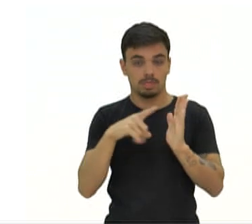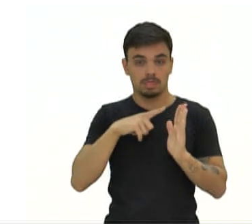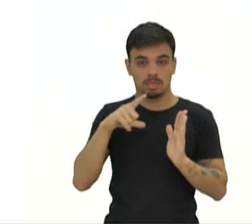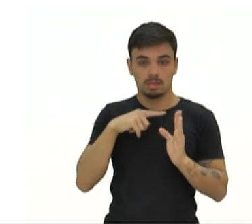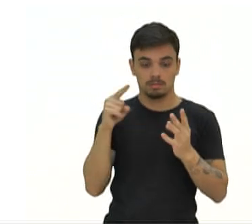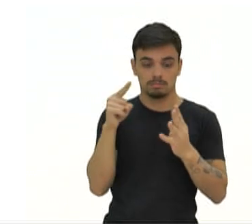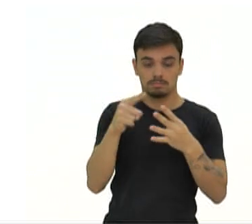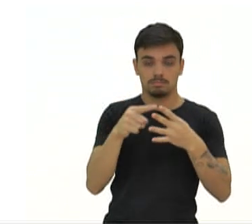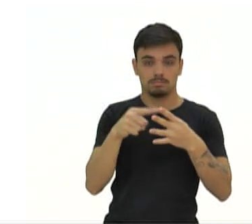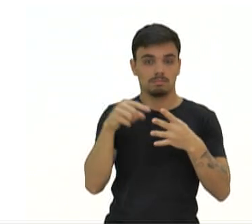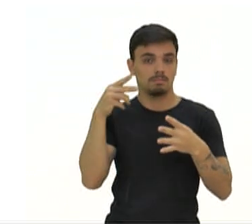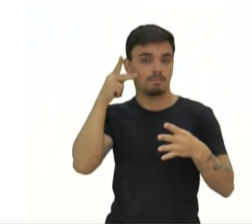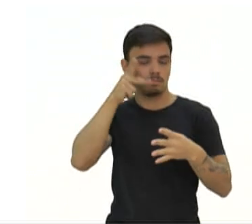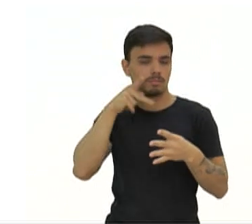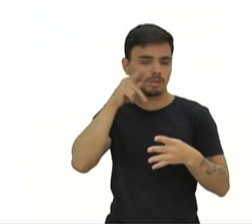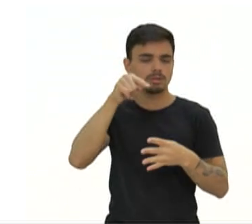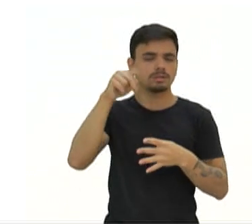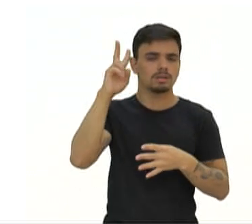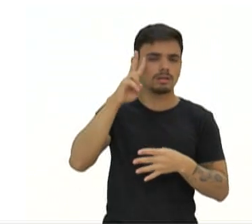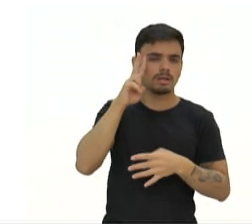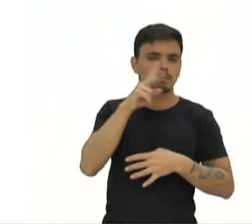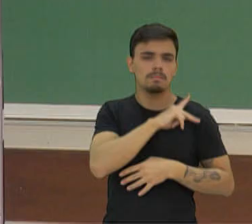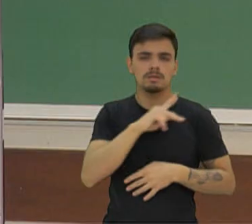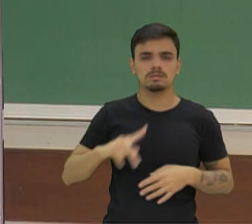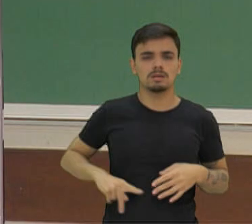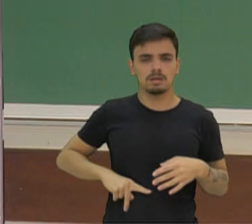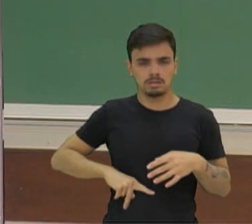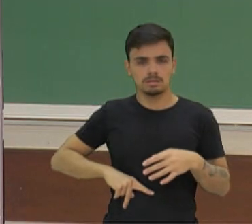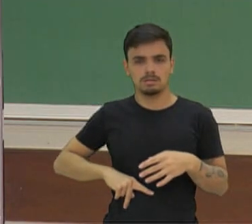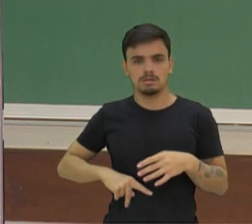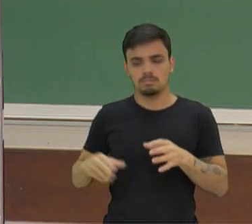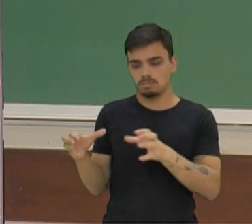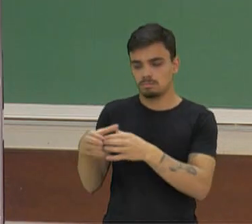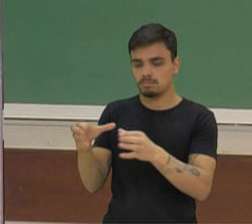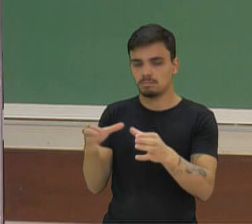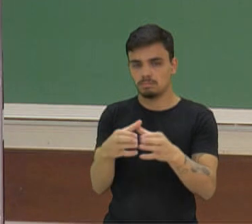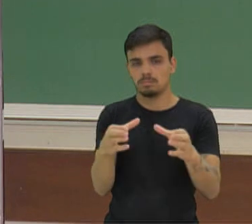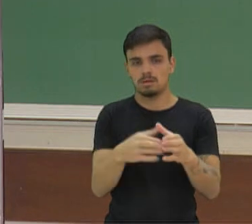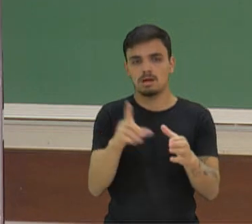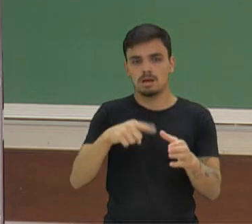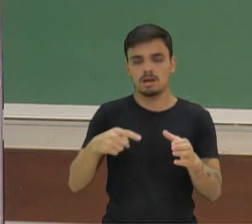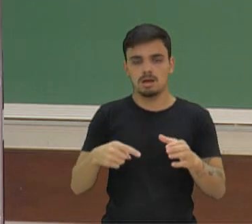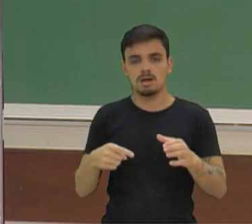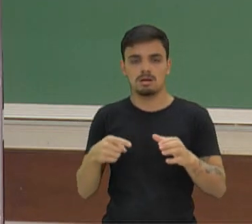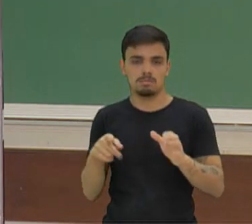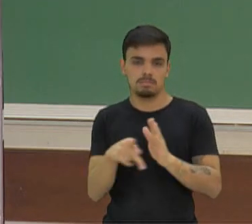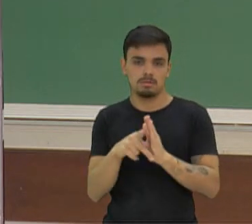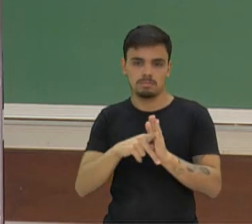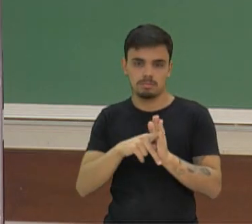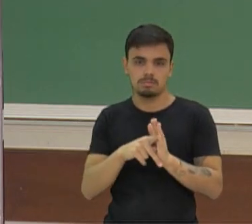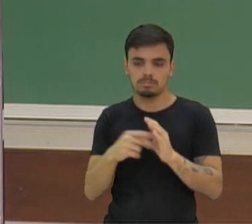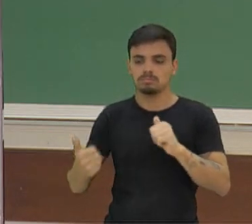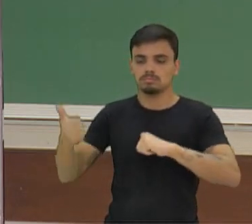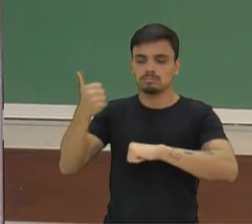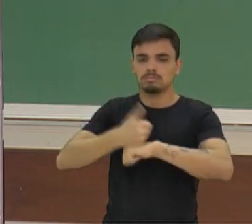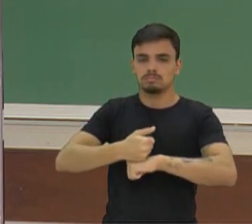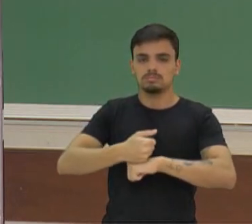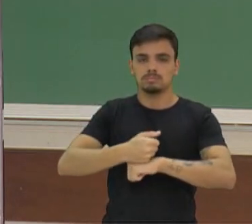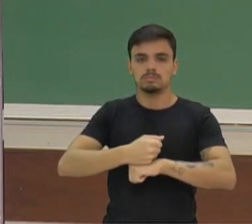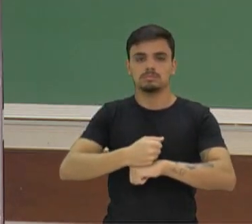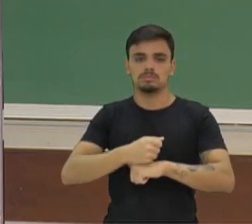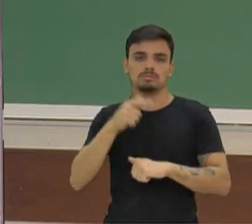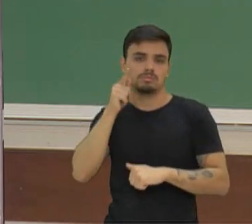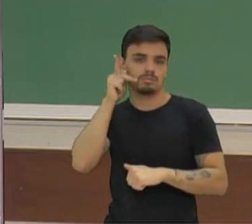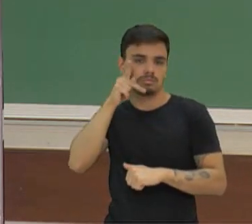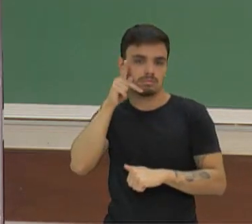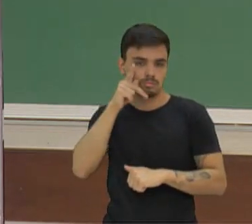política. Lembra do presidente de província, aquele que geralmente era nomeado pelo governo central? Que ele acabava fazendo mais pelo governo